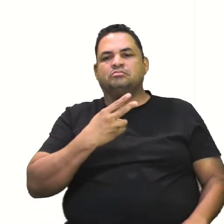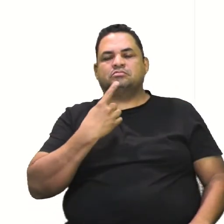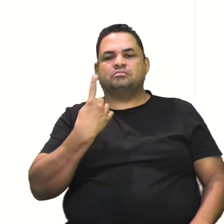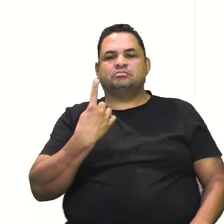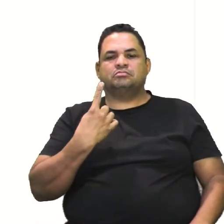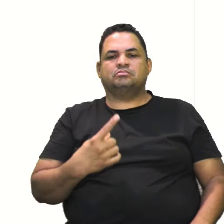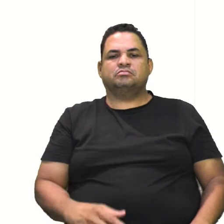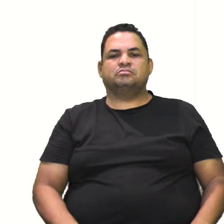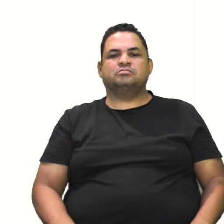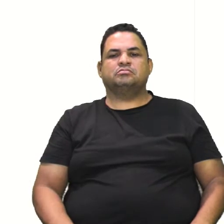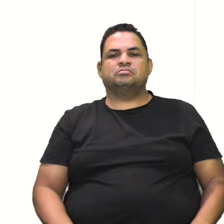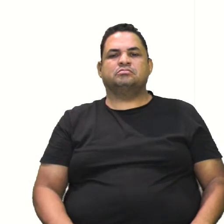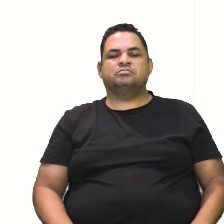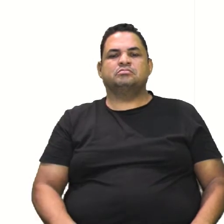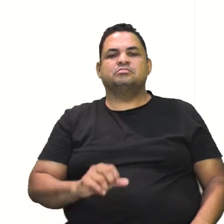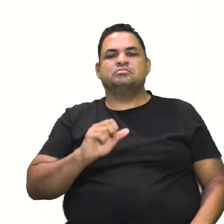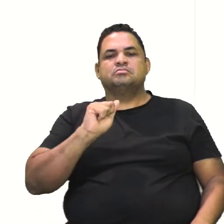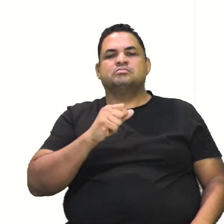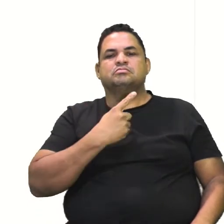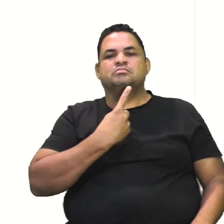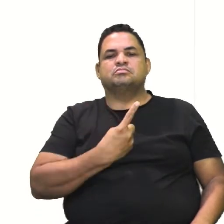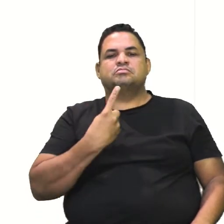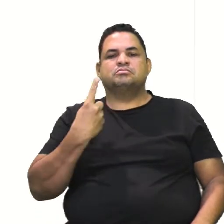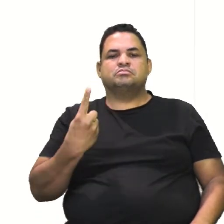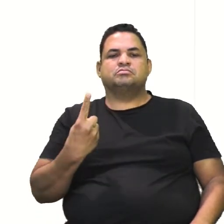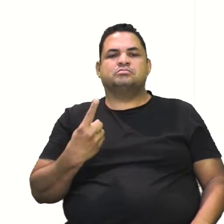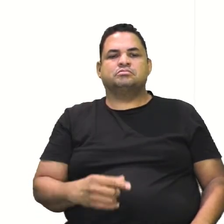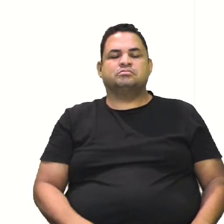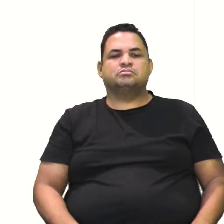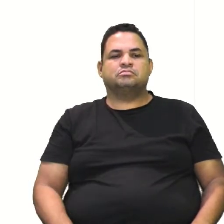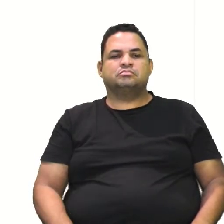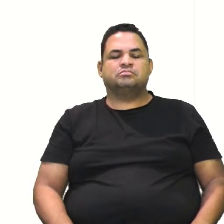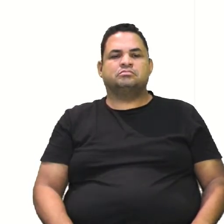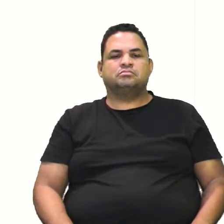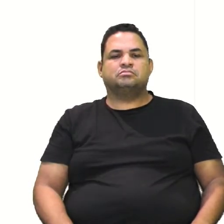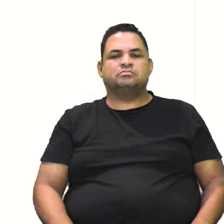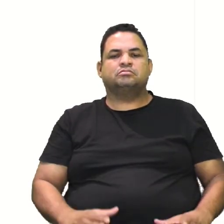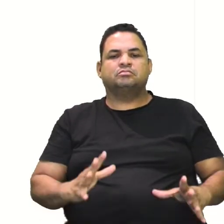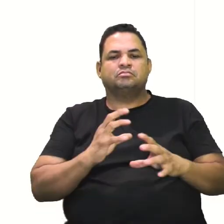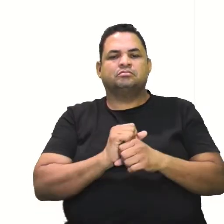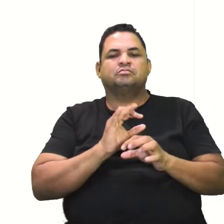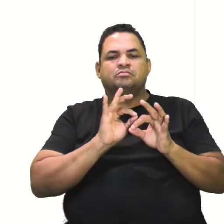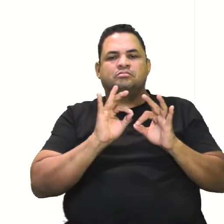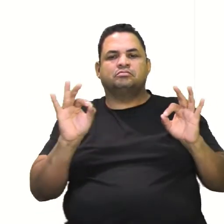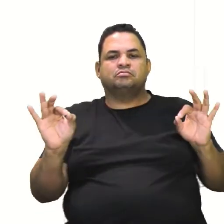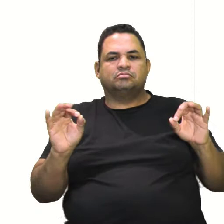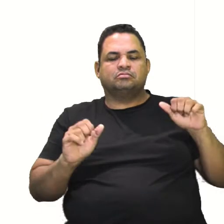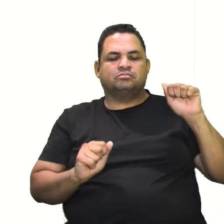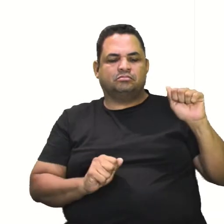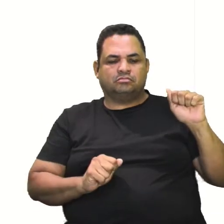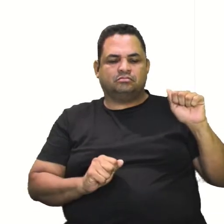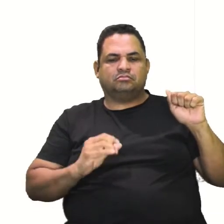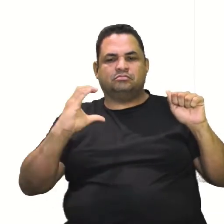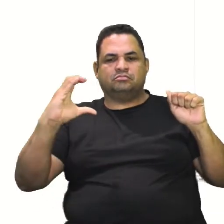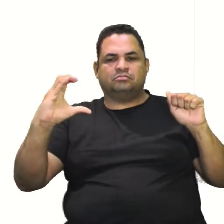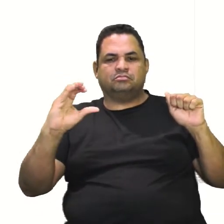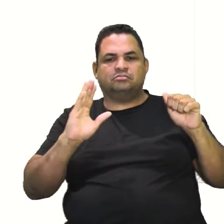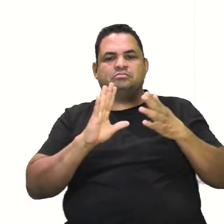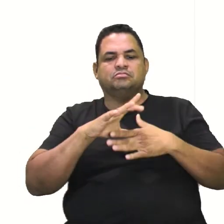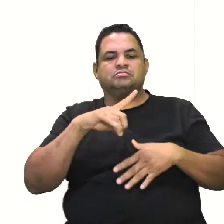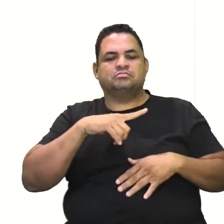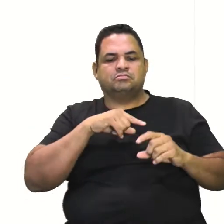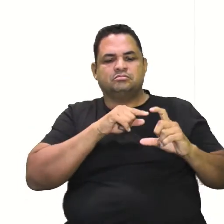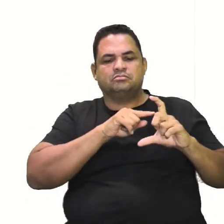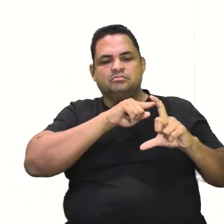2 e 1. 2 e 1. E o A? 1 e 1. Uhum. Então, quer dizer que se eu calcular a distância entre o ponto A e o C, eu